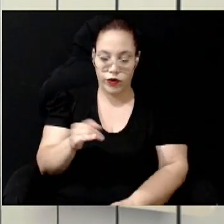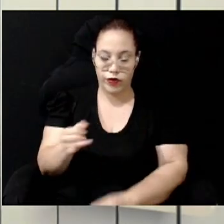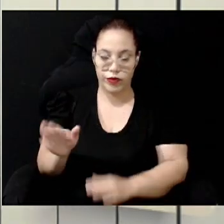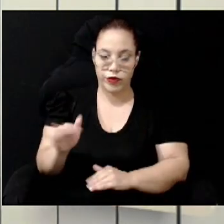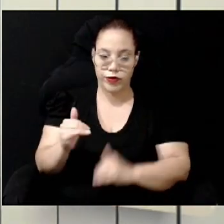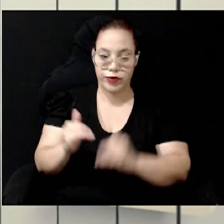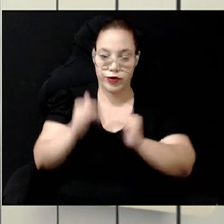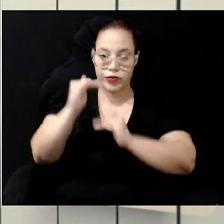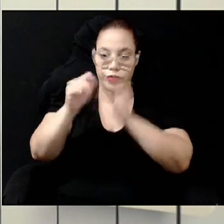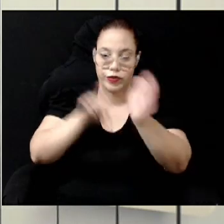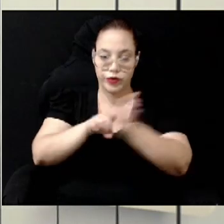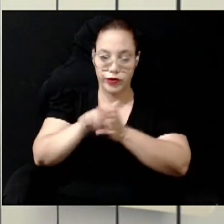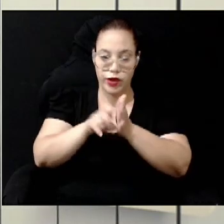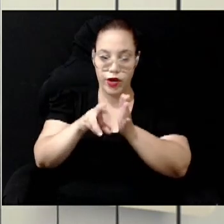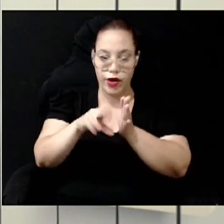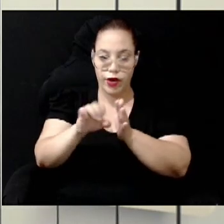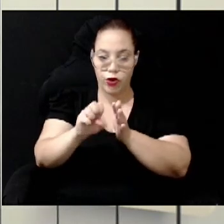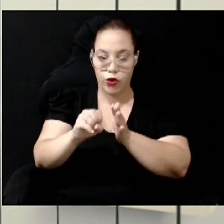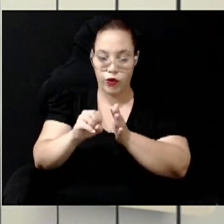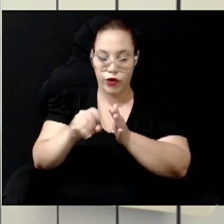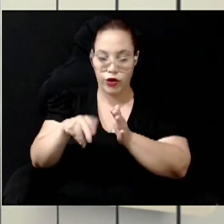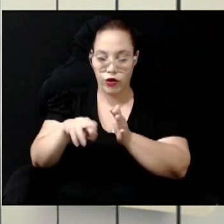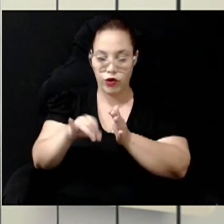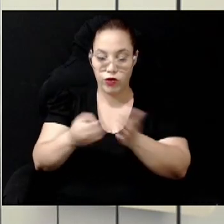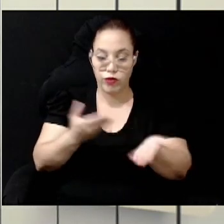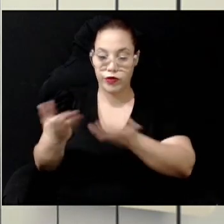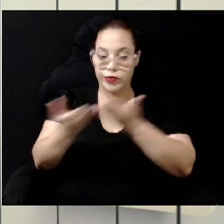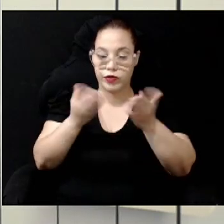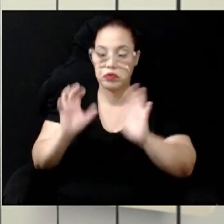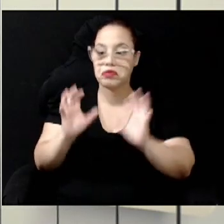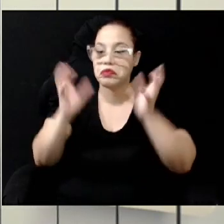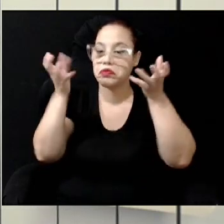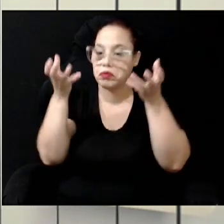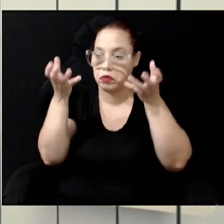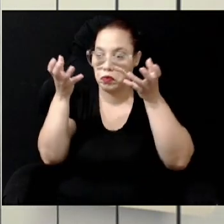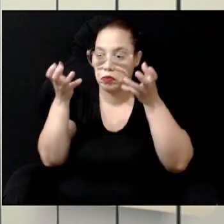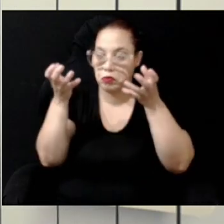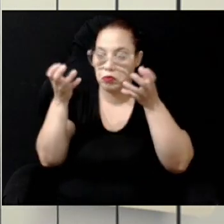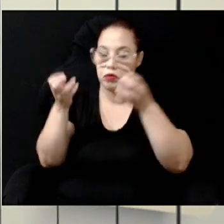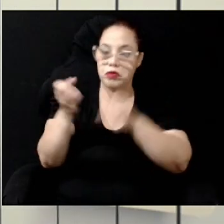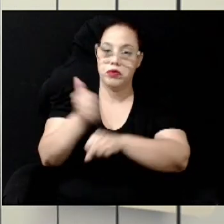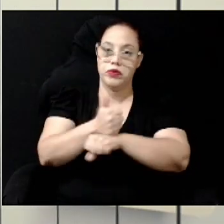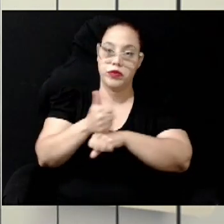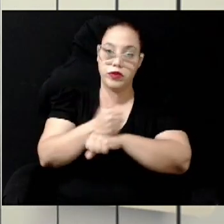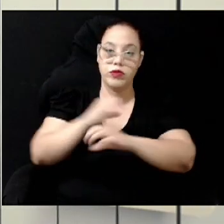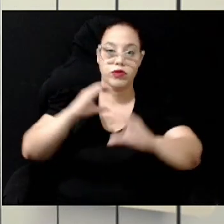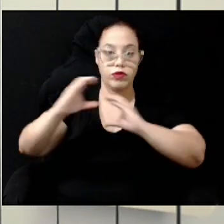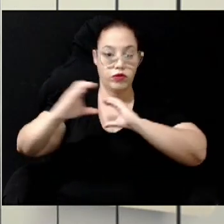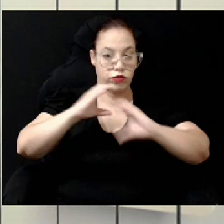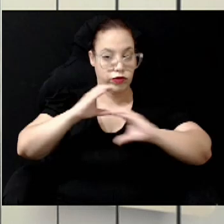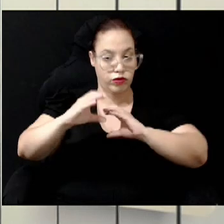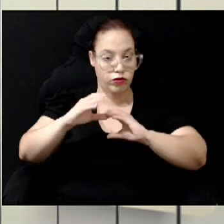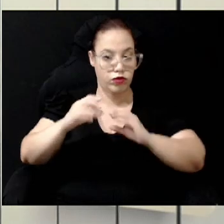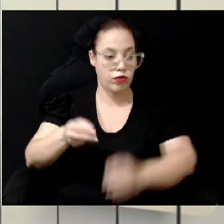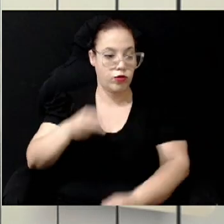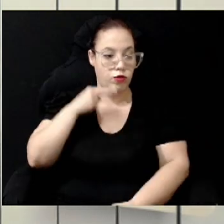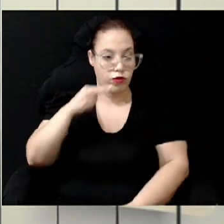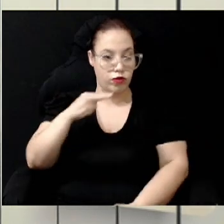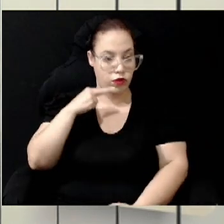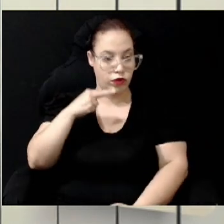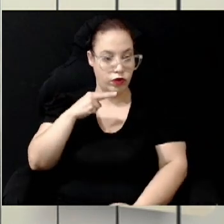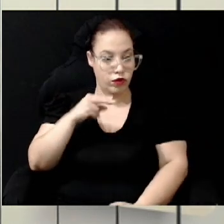do Agronegócio, promoveram um evento para os profissionais de comunicação, nutricionistas, com o